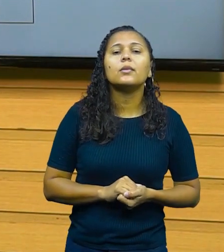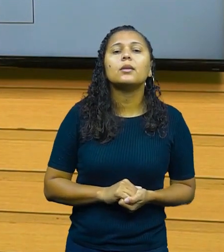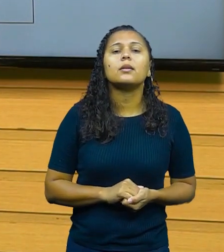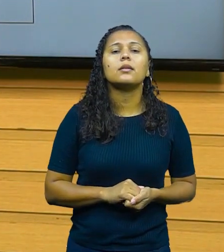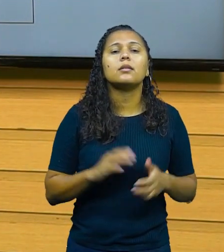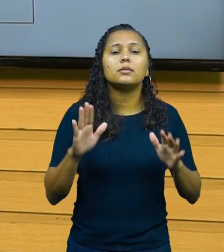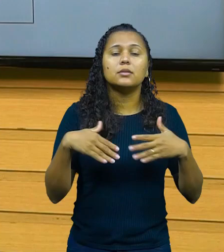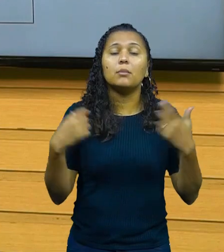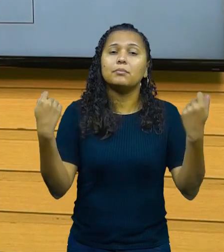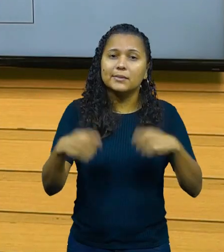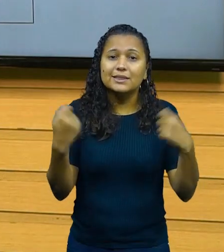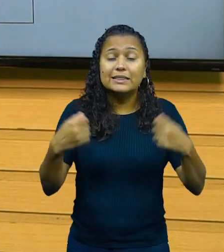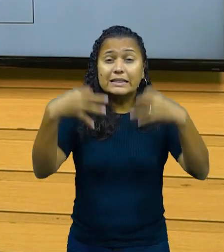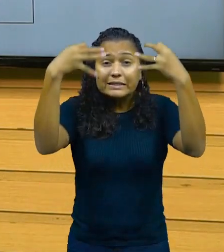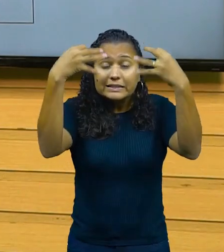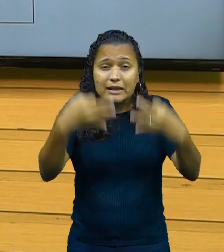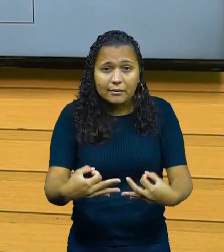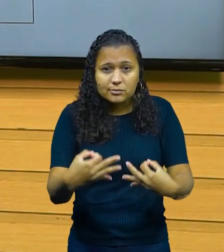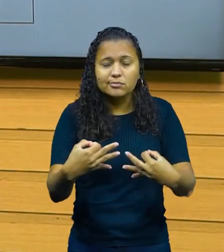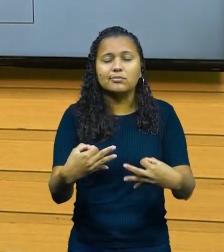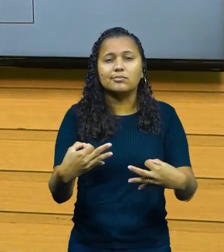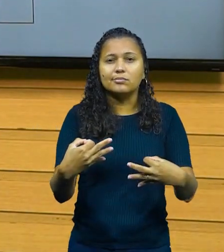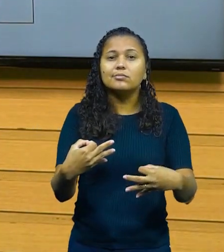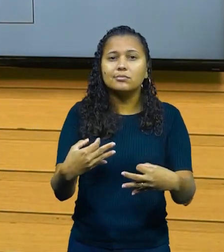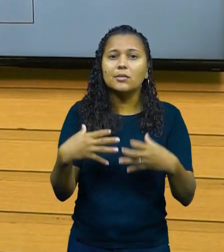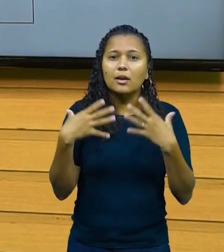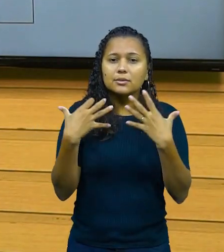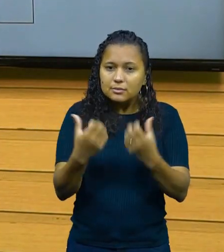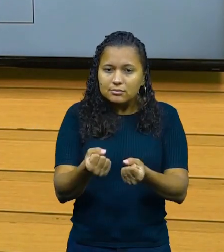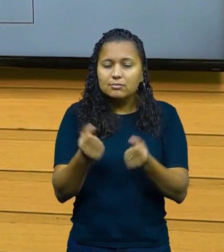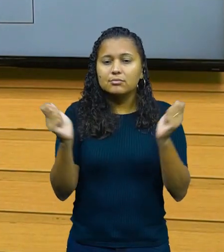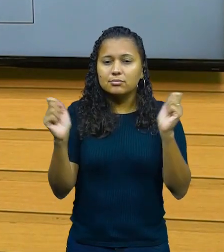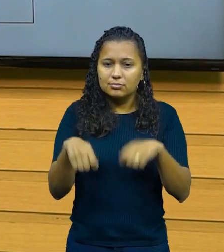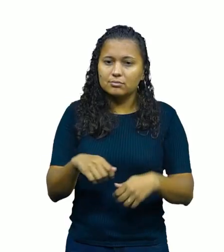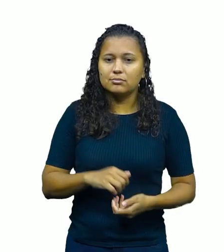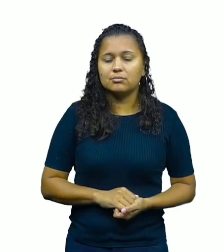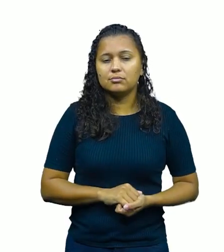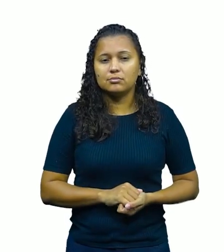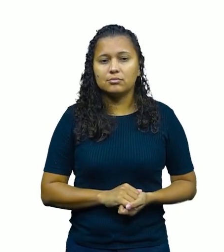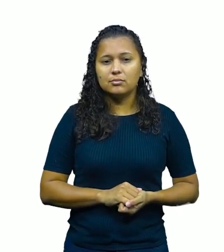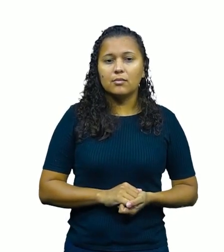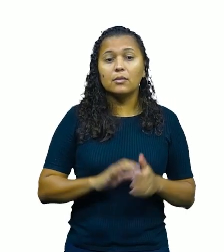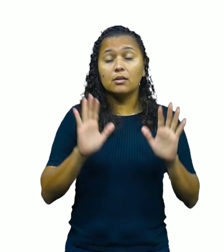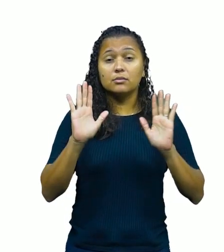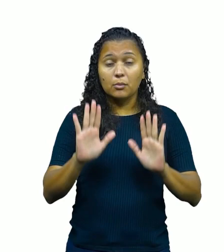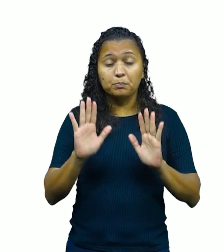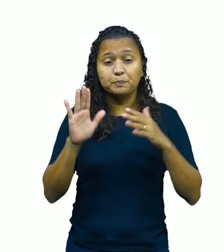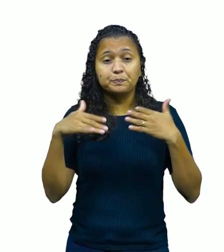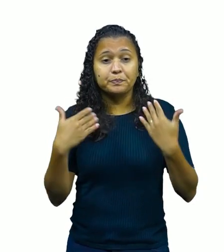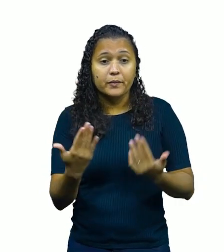de tolerância. Ele precisa estar ali num grau que a gente chama de aceitável, né? Então,